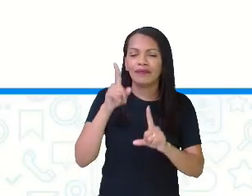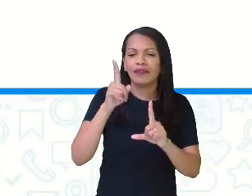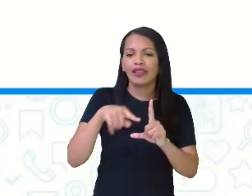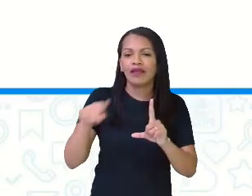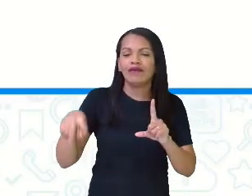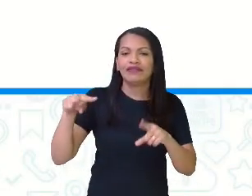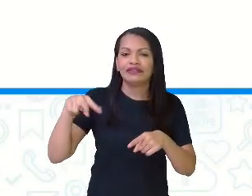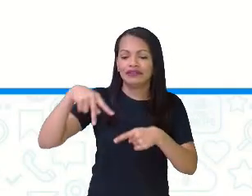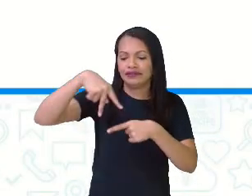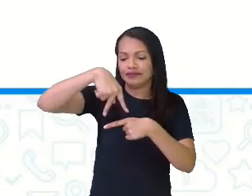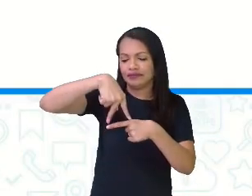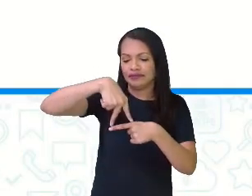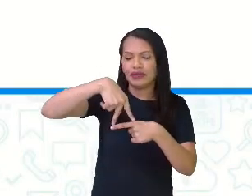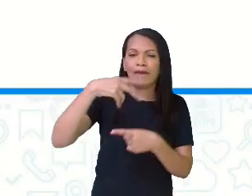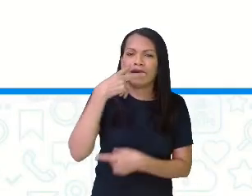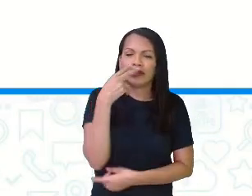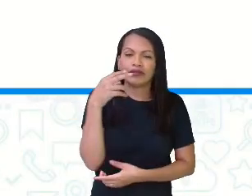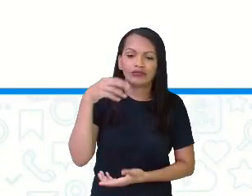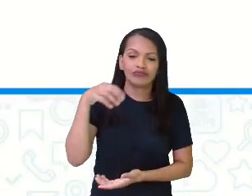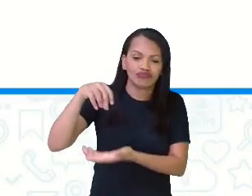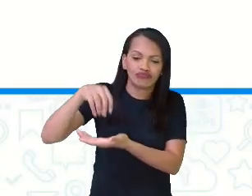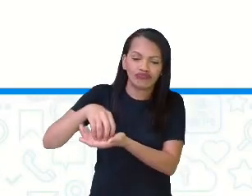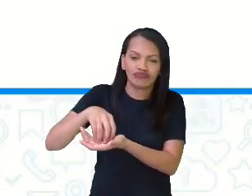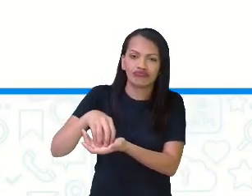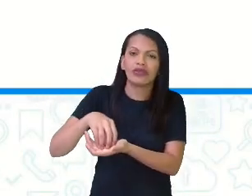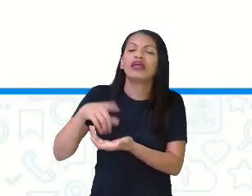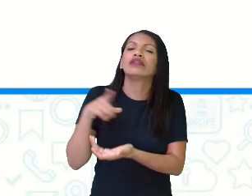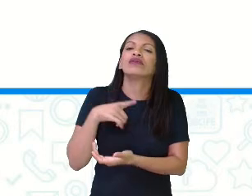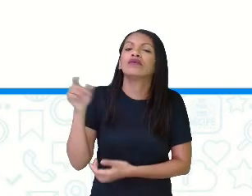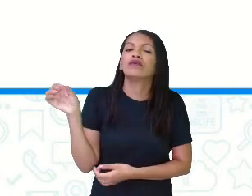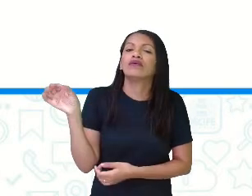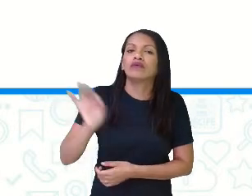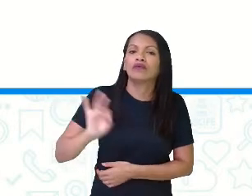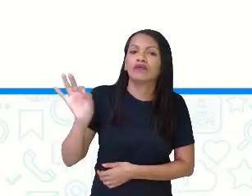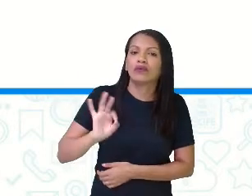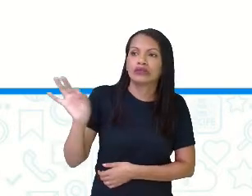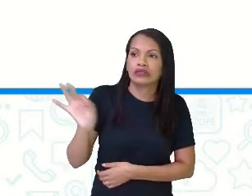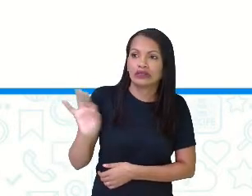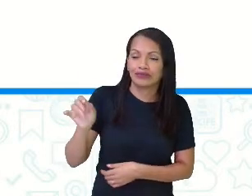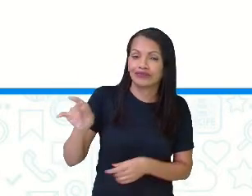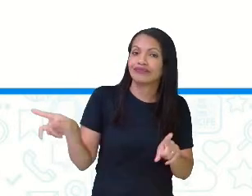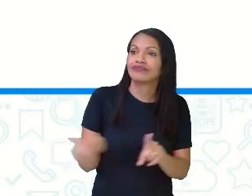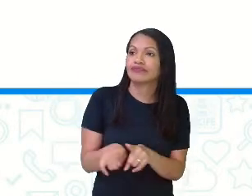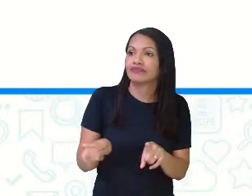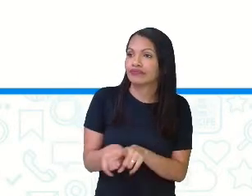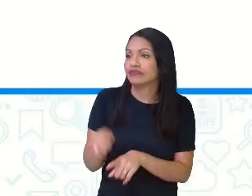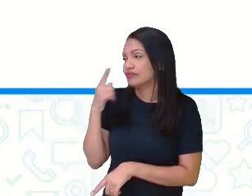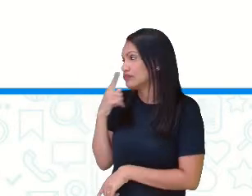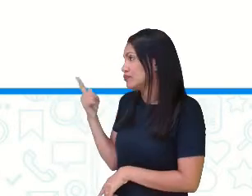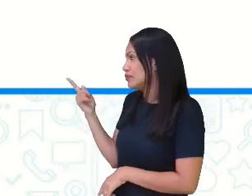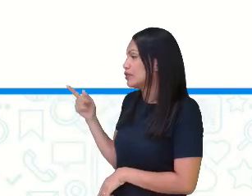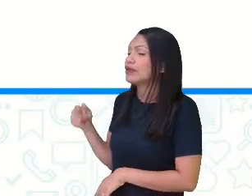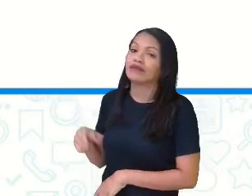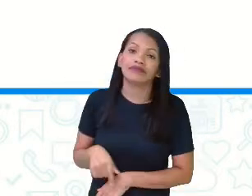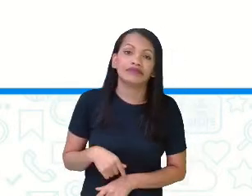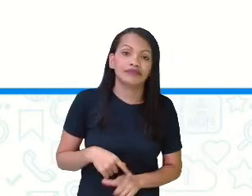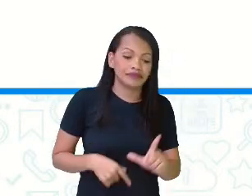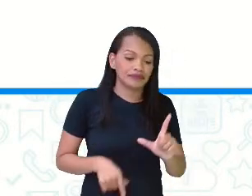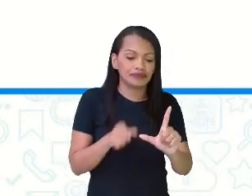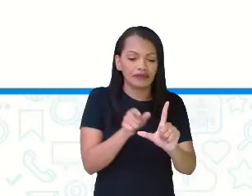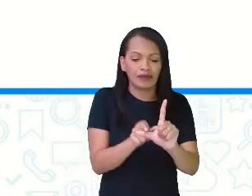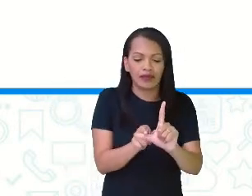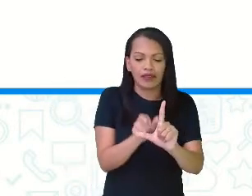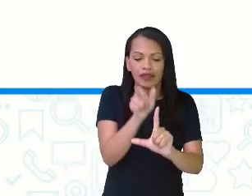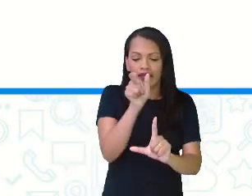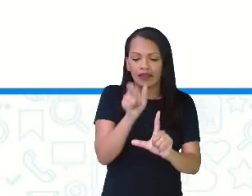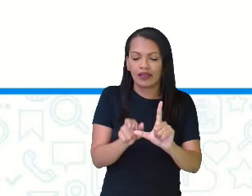de setores, né? A gente utiliza muito porcentagem nele. Eu tenho gráfico de barra. Esse para mim é um dos